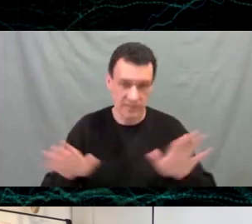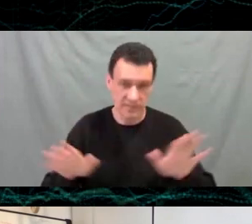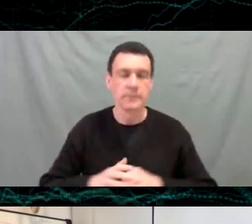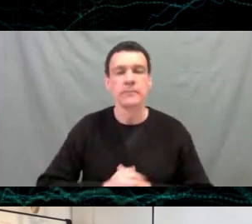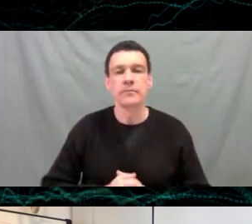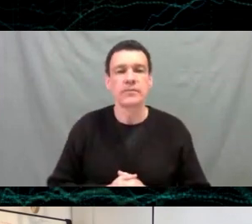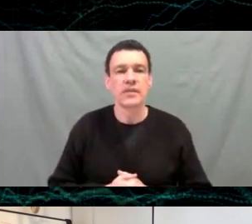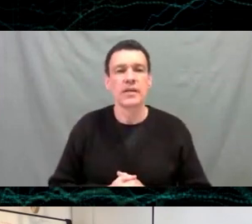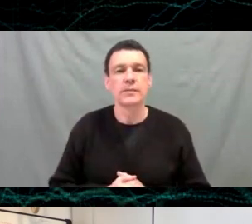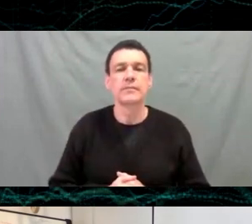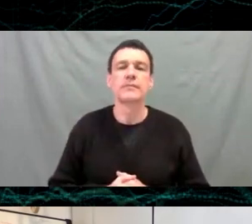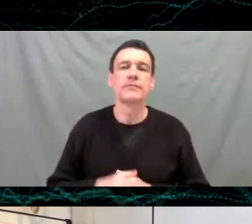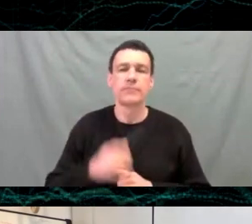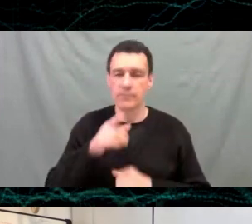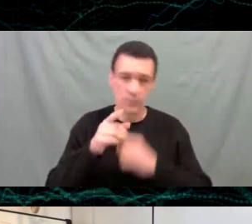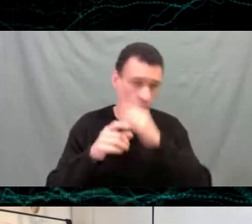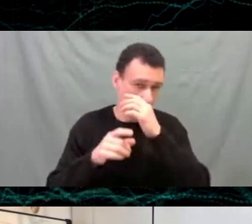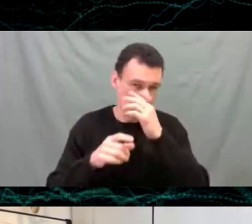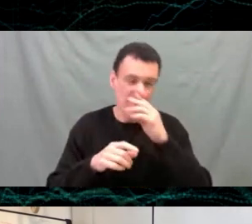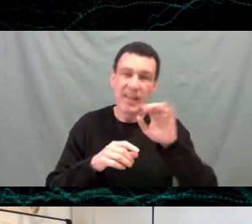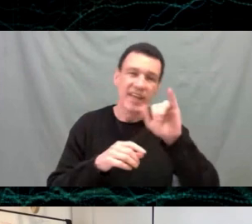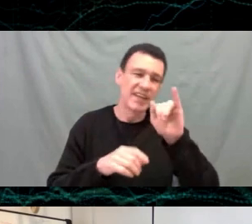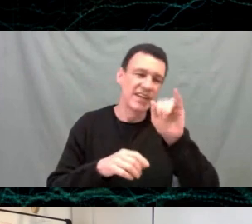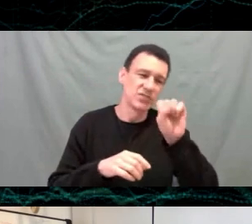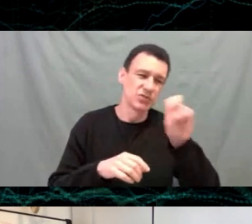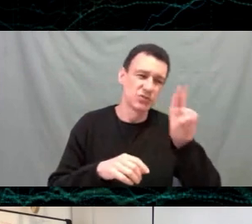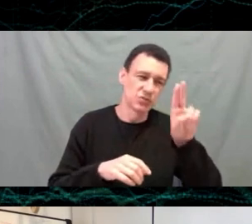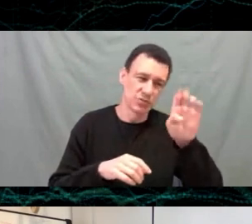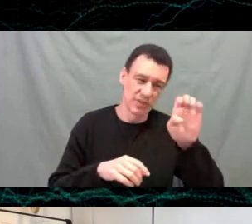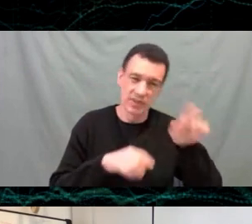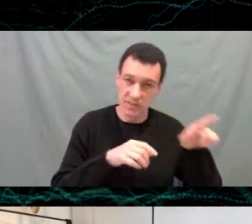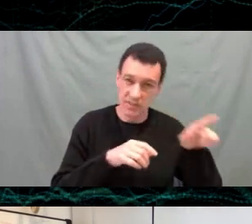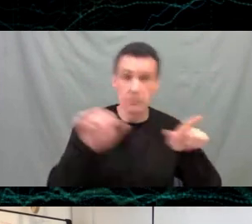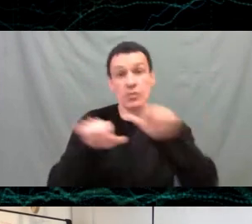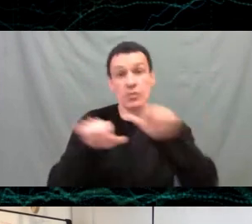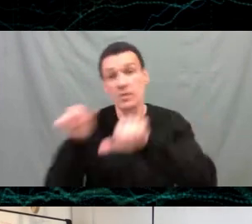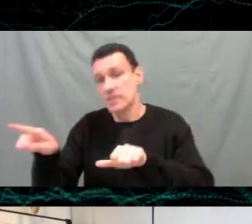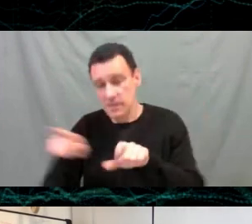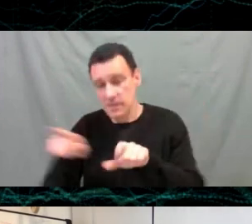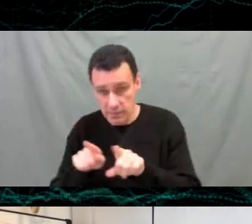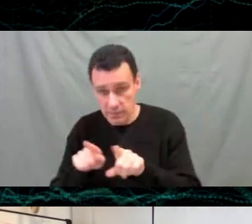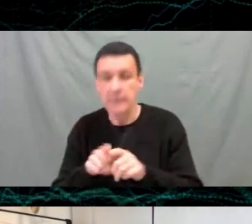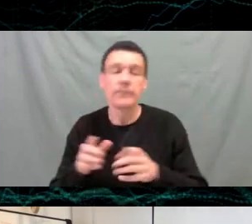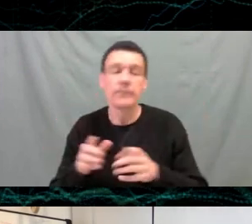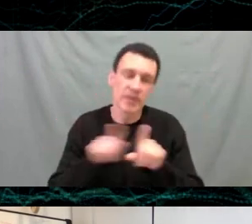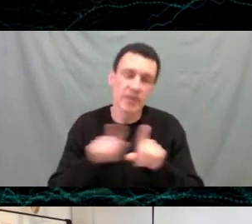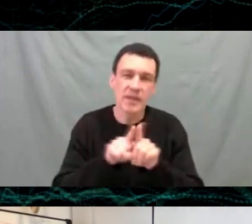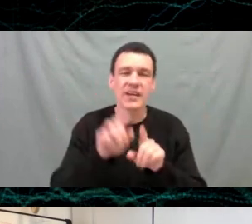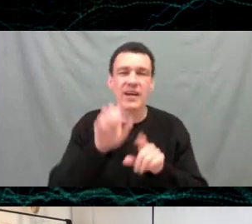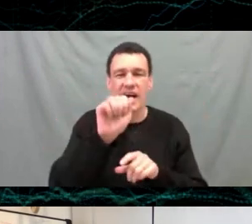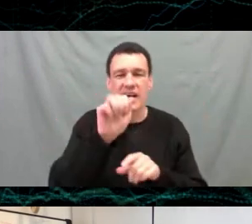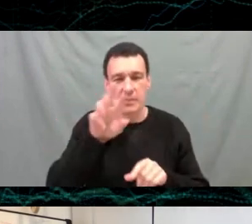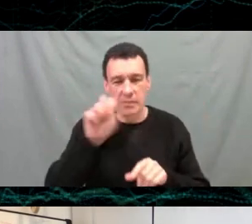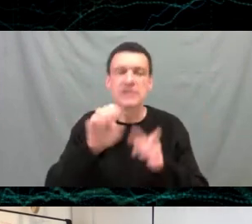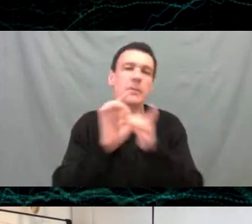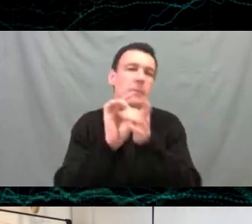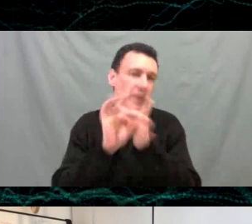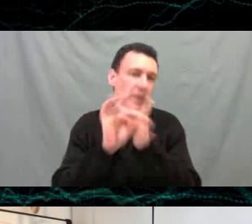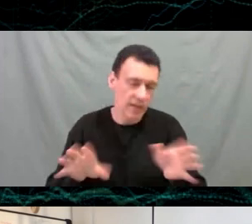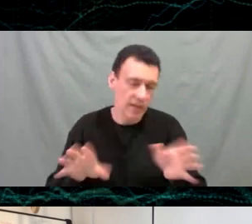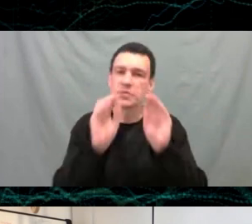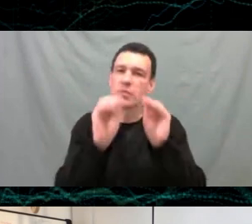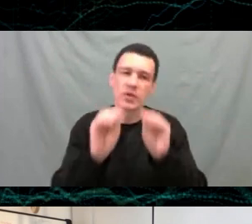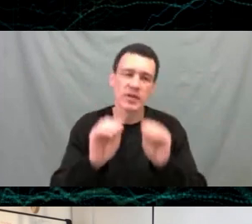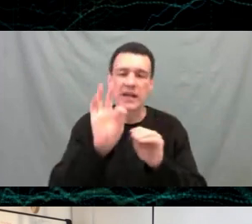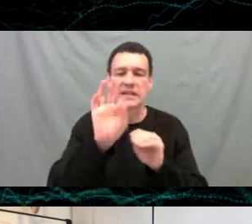com o default tags, porque o provider da AWS permite a gente colocar as tags aí, e todos os resources que vão